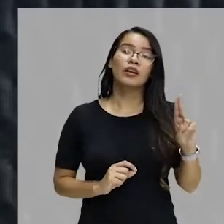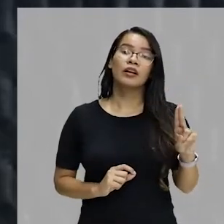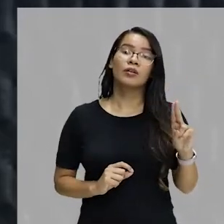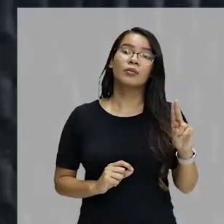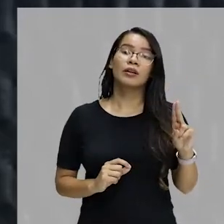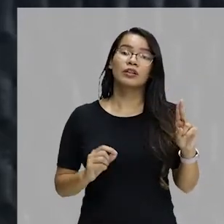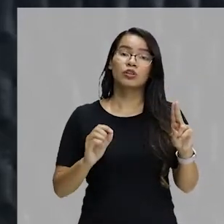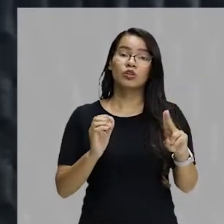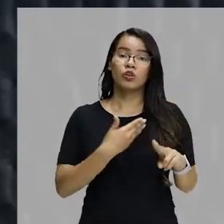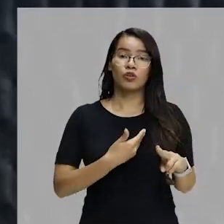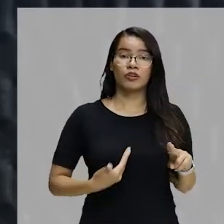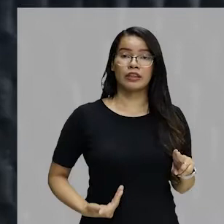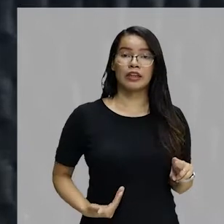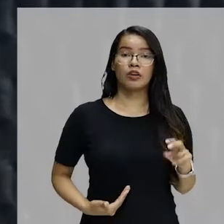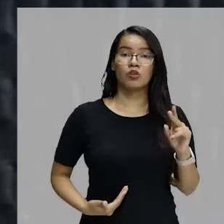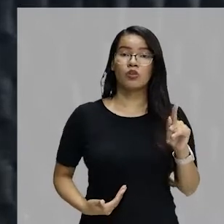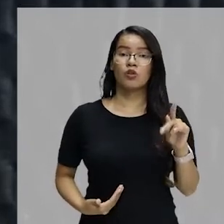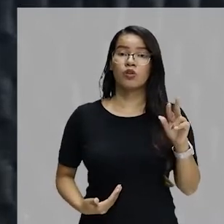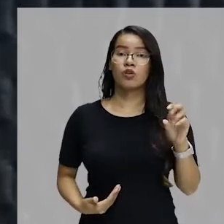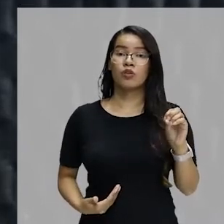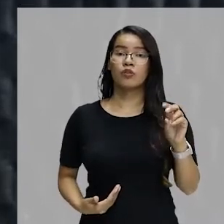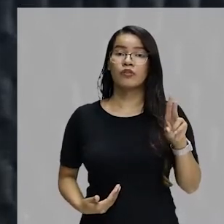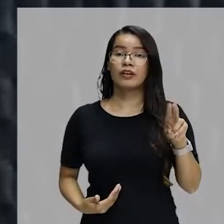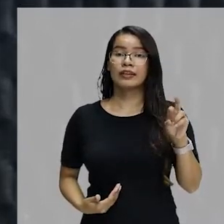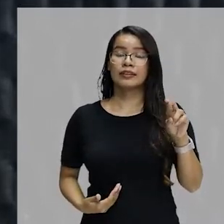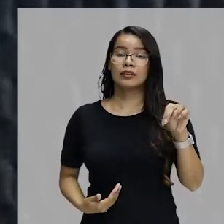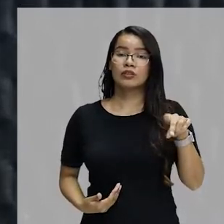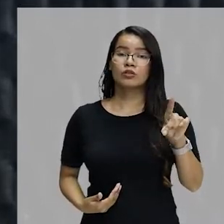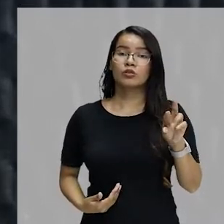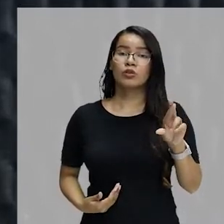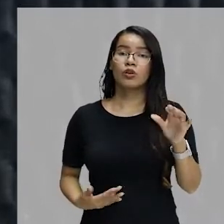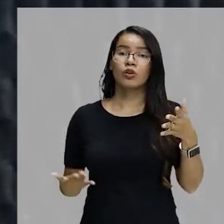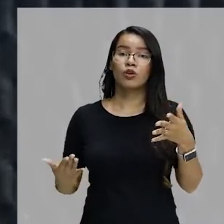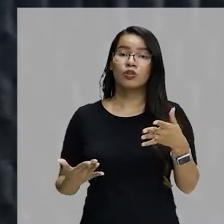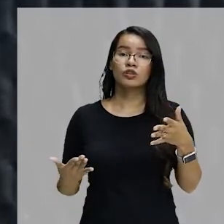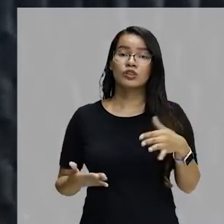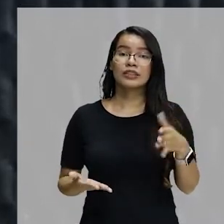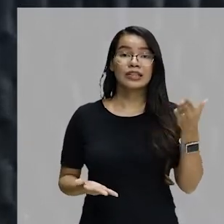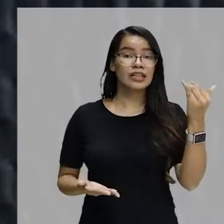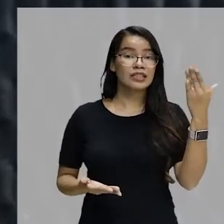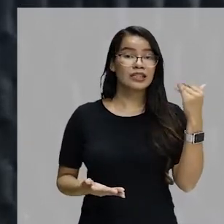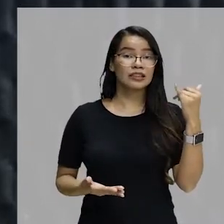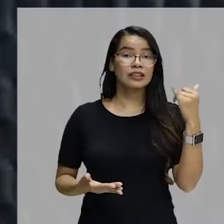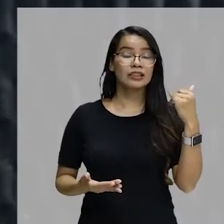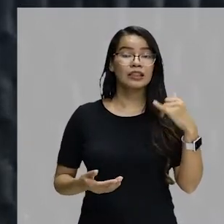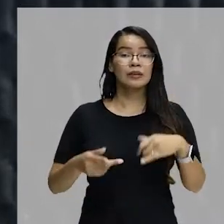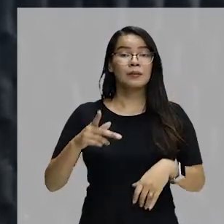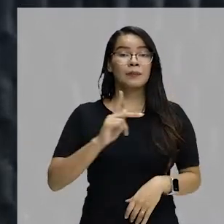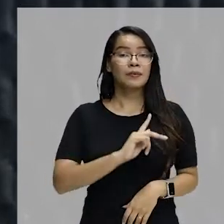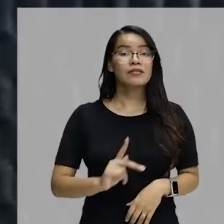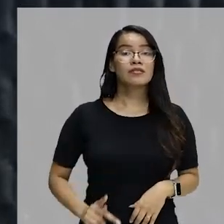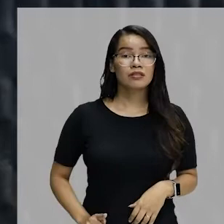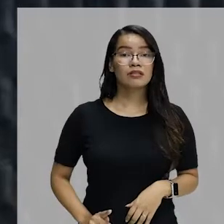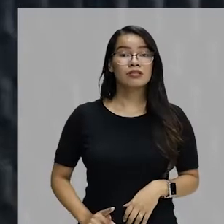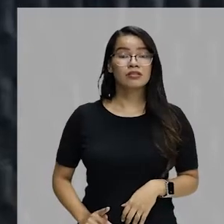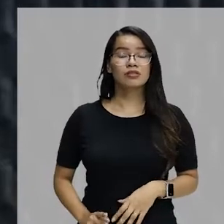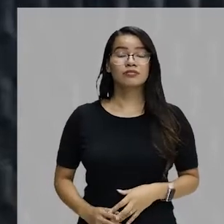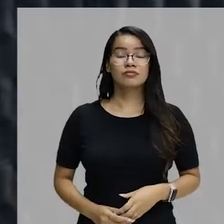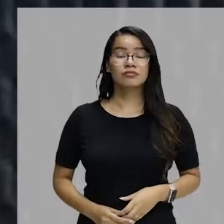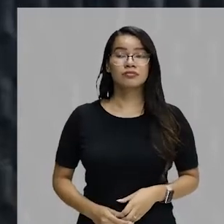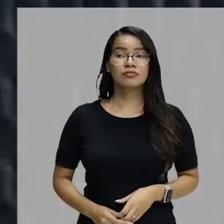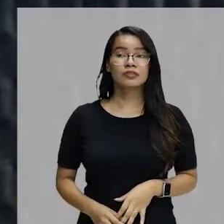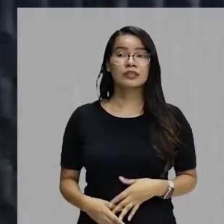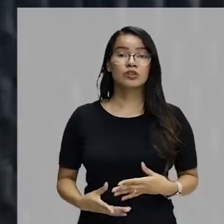província. Os presidentes das províncias, eles seriam escolhidos pelo imperador. Ou seja, seria